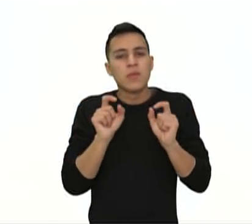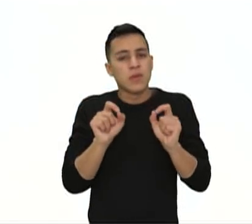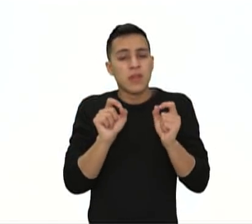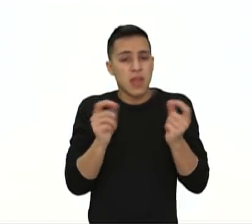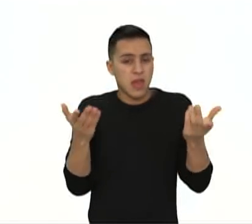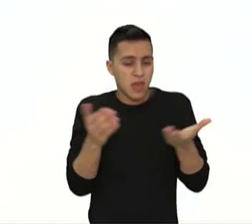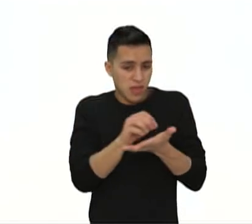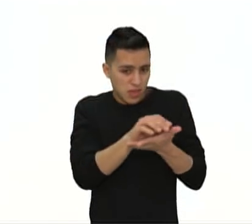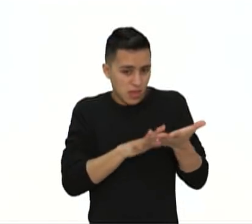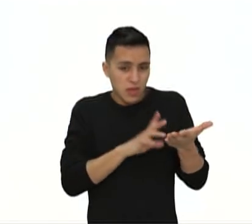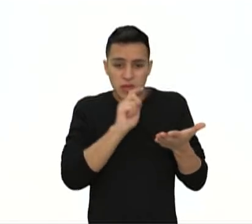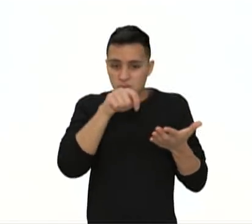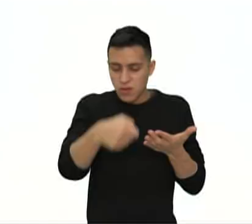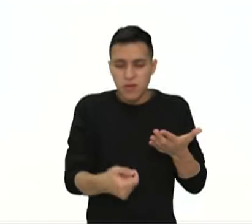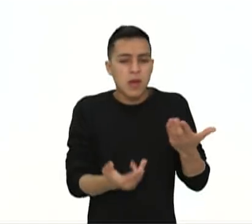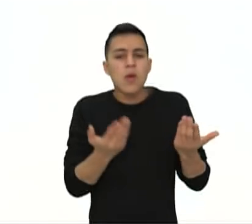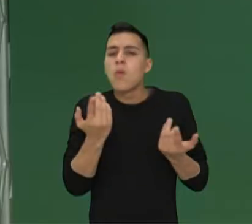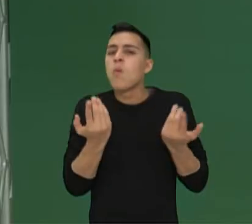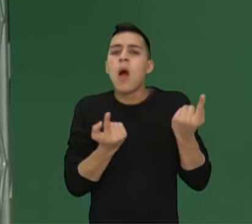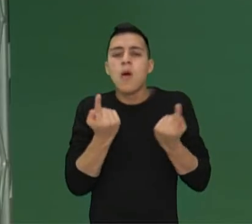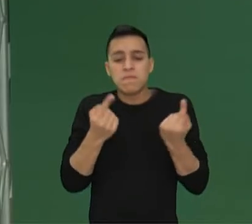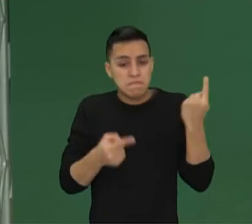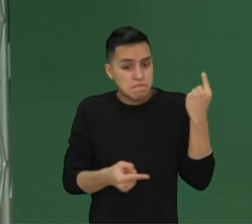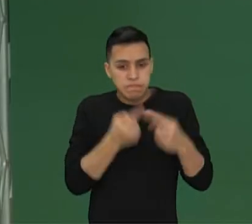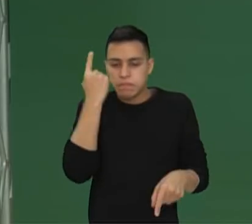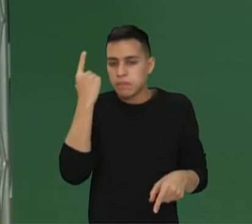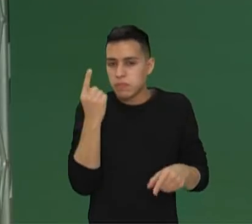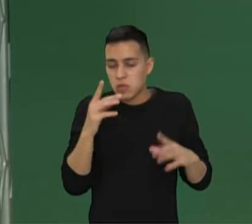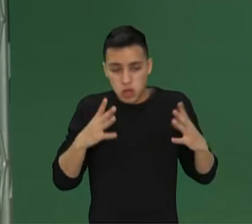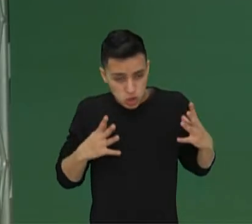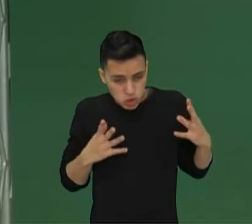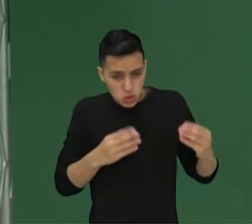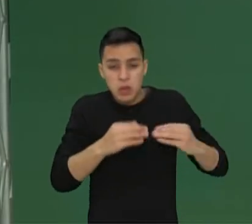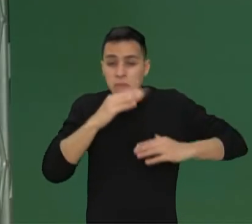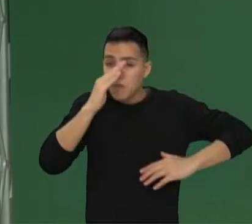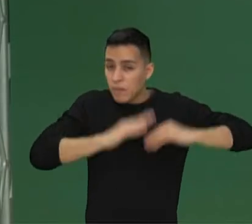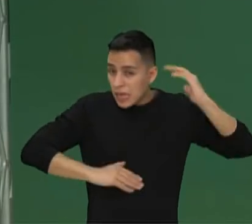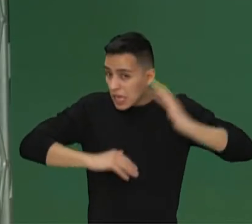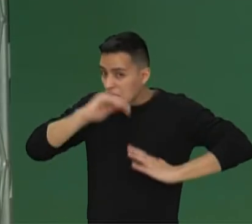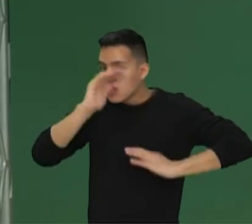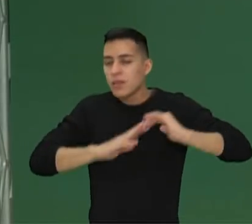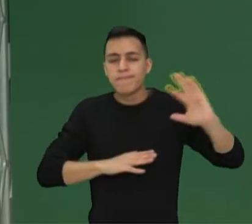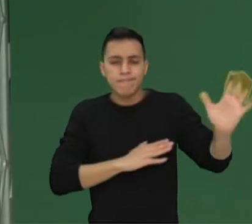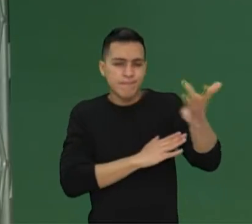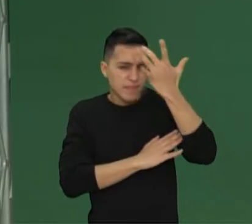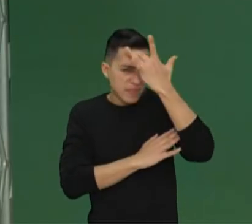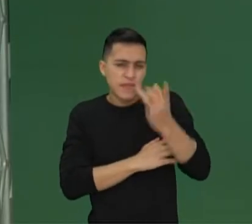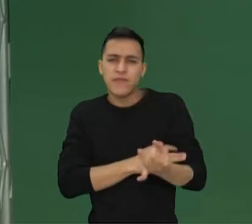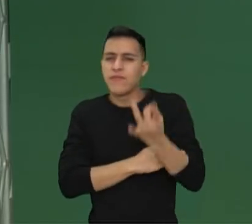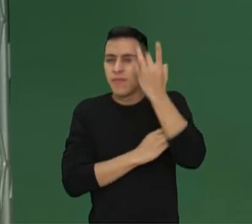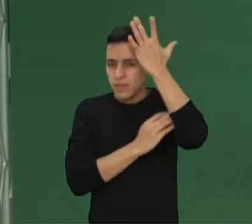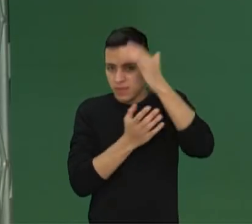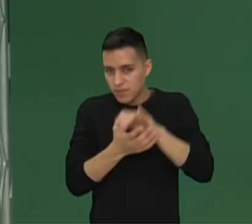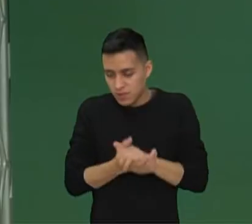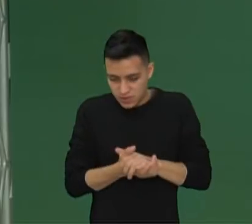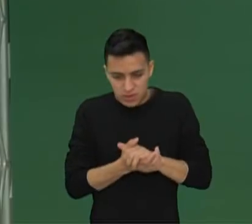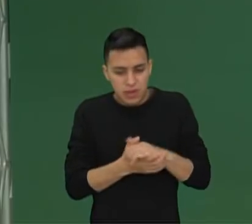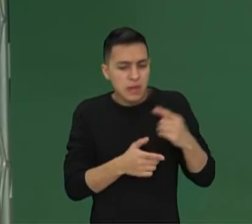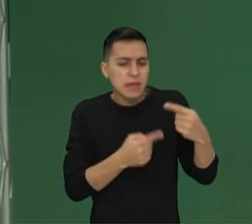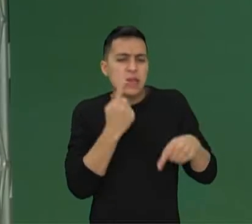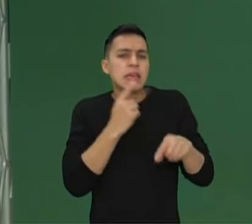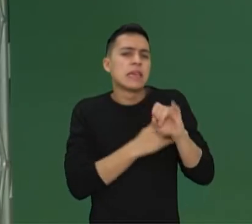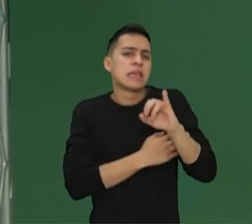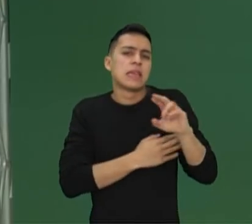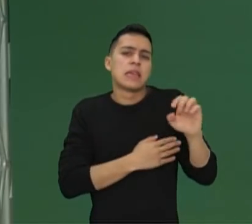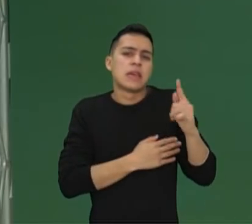fazer uma atividade sobre os lances irregulares. Então, tudo que a gente pratica, a gente grava com mais facilidade. Né? Os lances regulares, eles